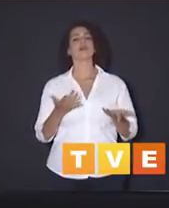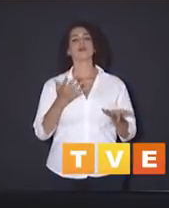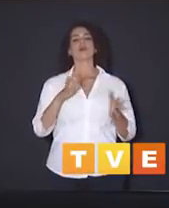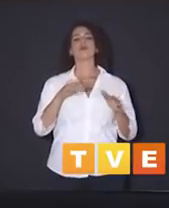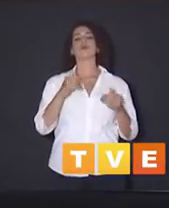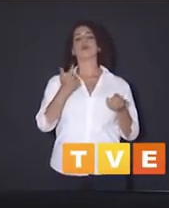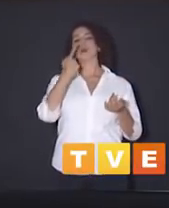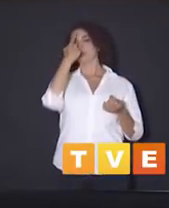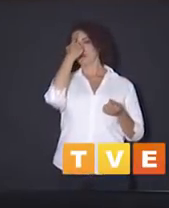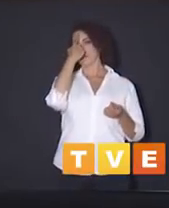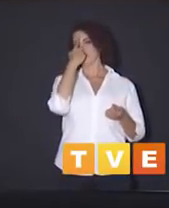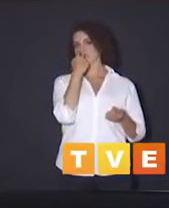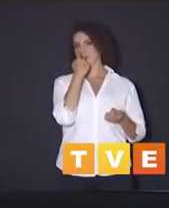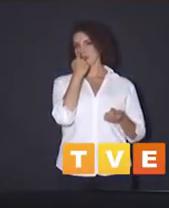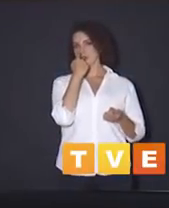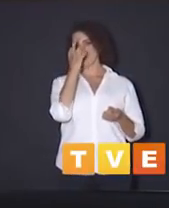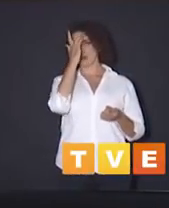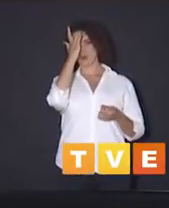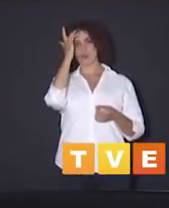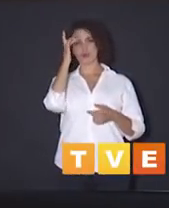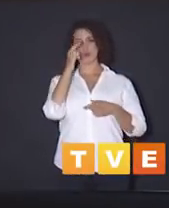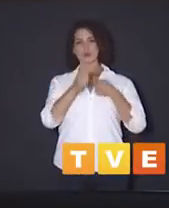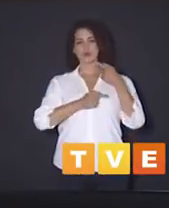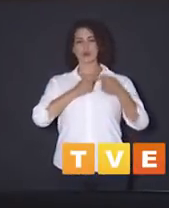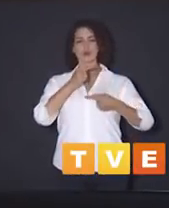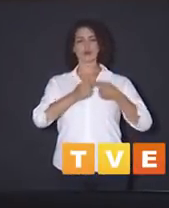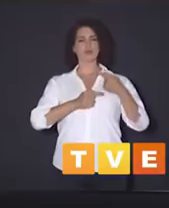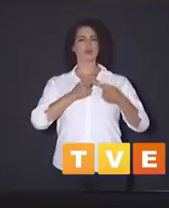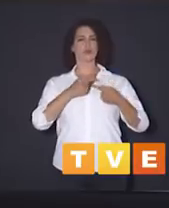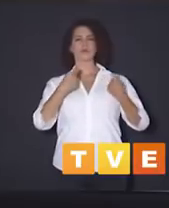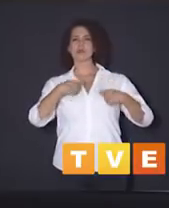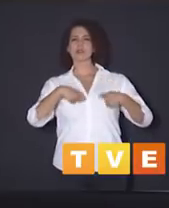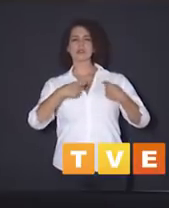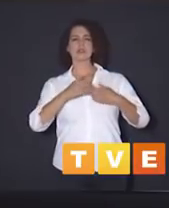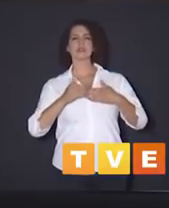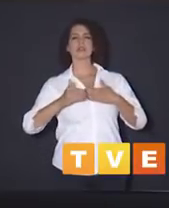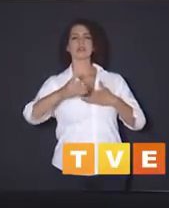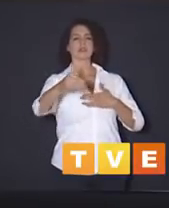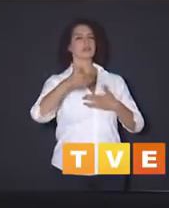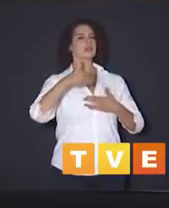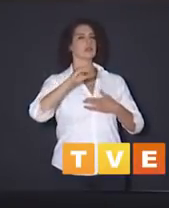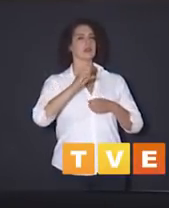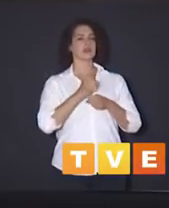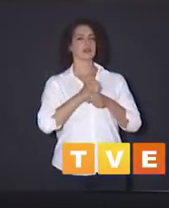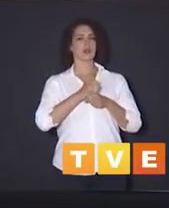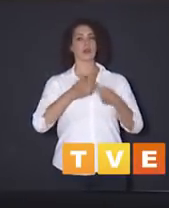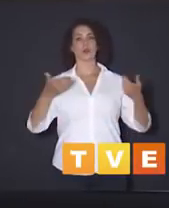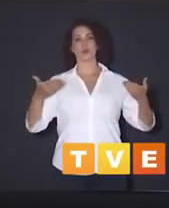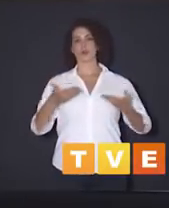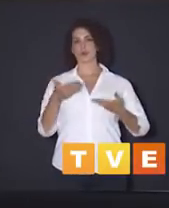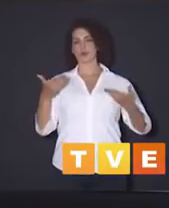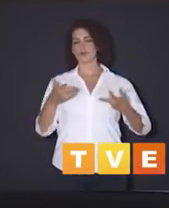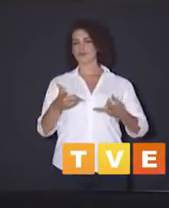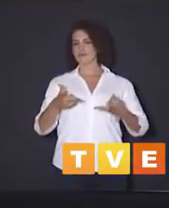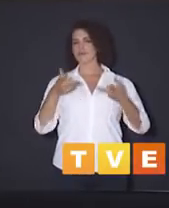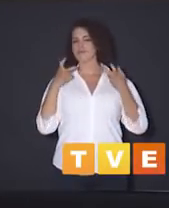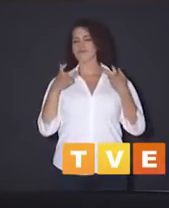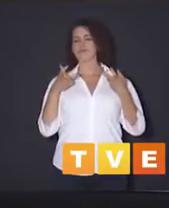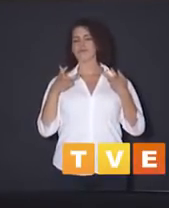gestor serão requeridos daqui a 10 anos se hoje nós vemos aqui este brilhante político